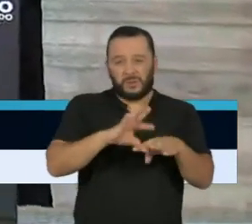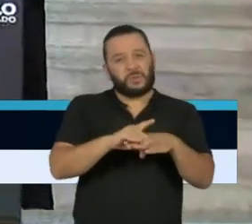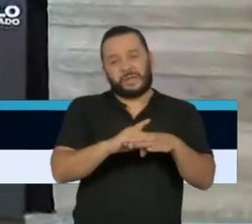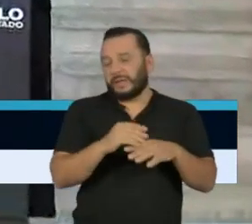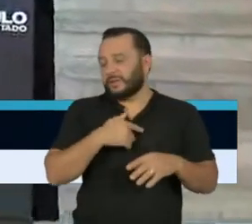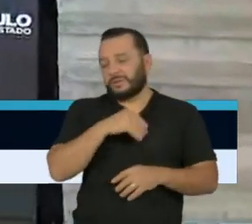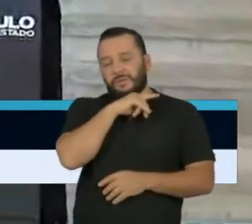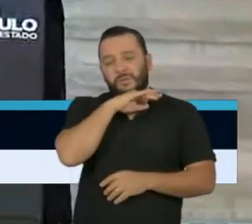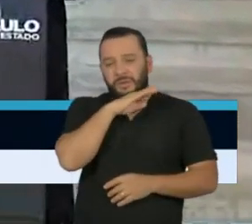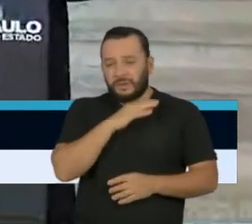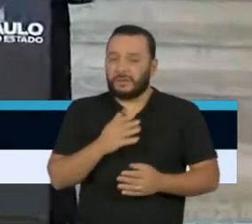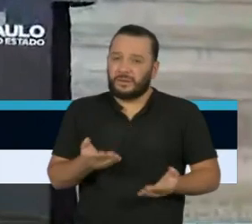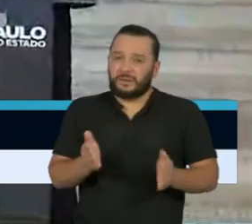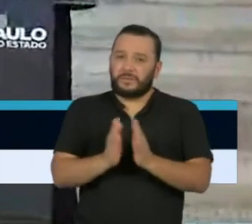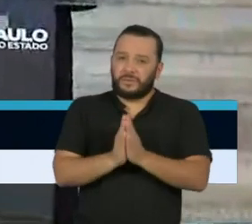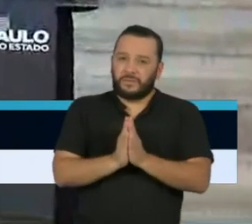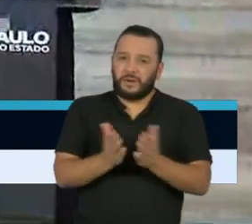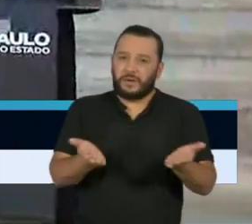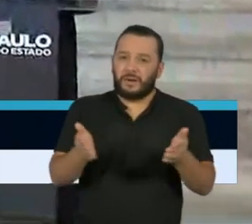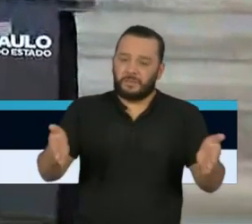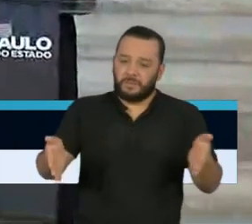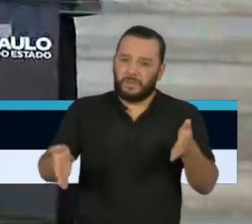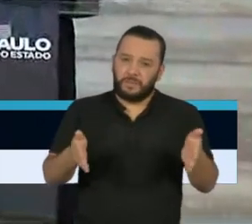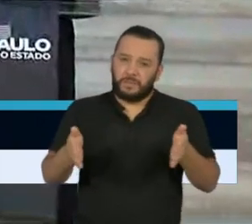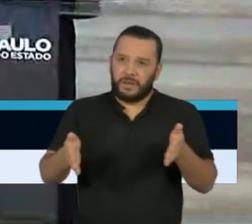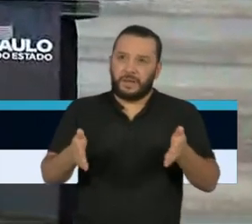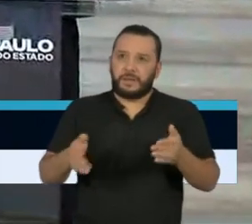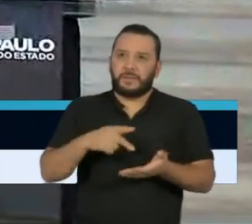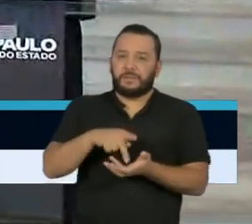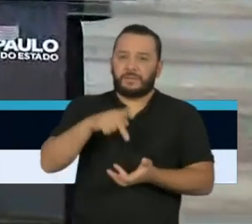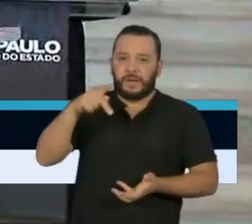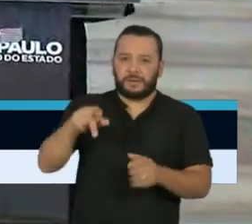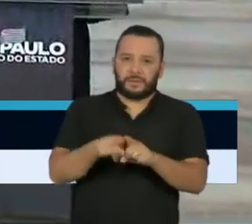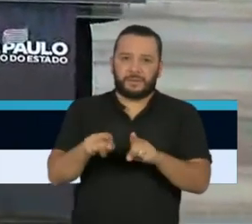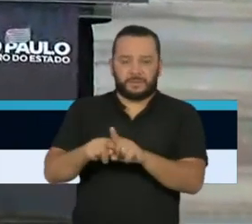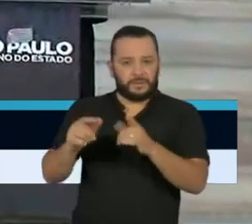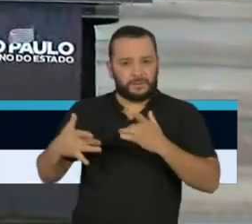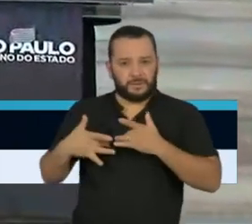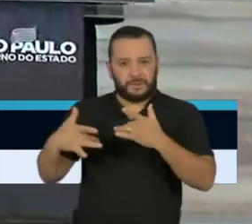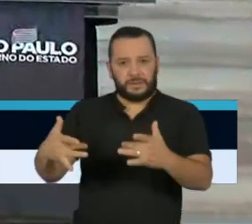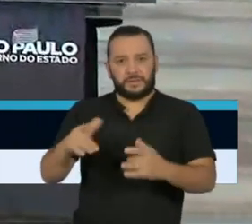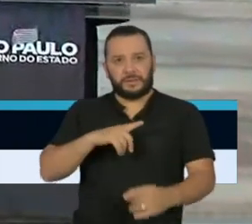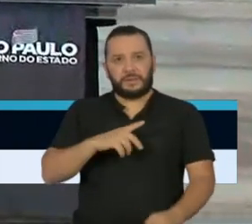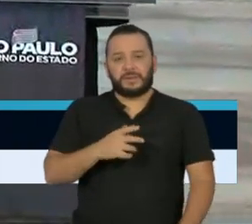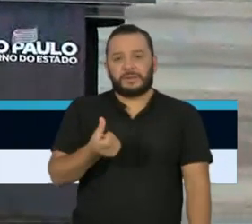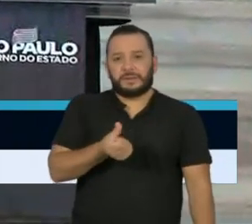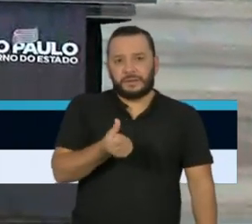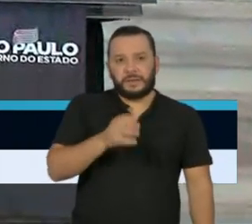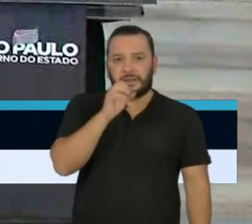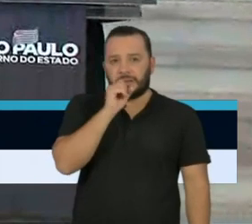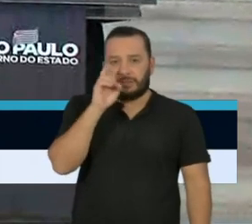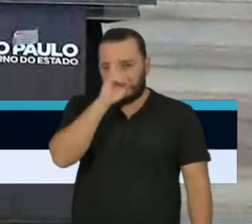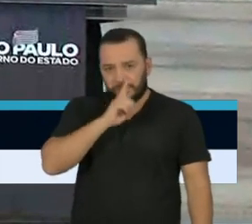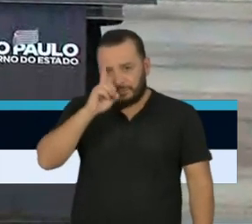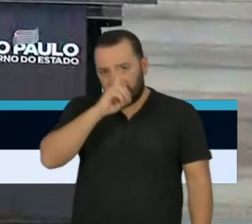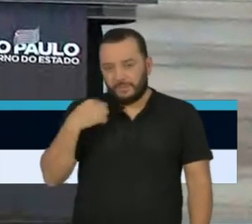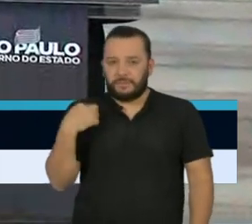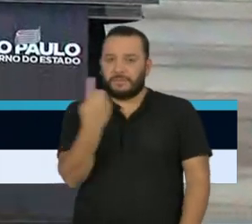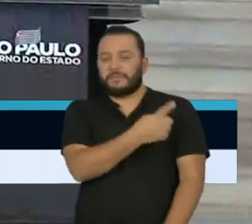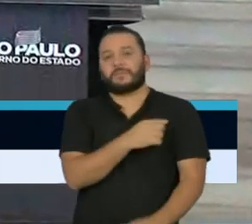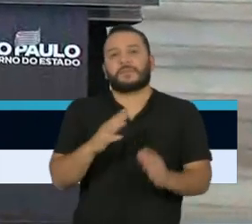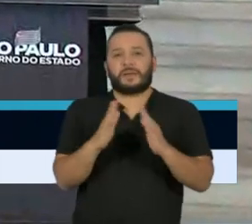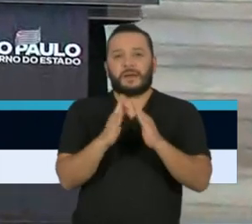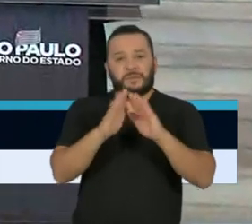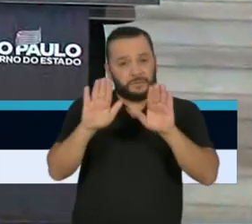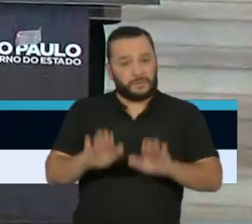temos o momento da Páscoa, momento de solidariedade, que temos a sexta, sábado e domingo, para que possamos ficar em casa, né? O prefeito tem nos